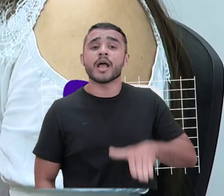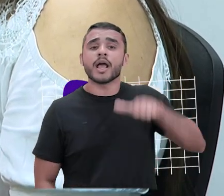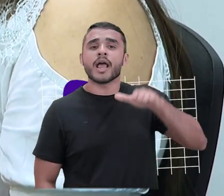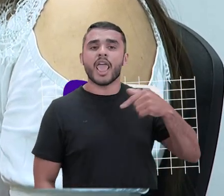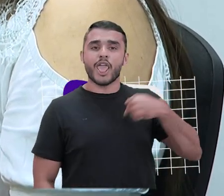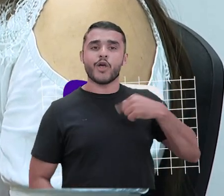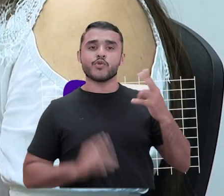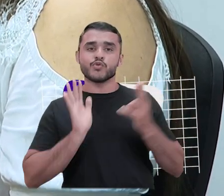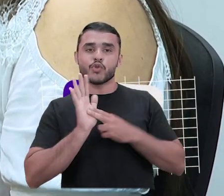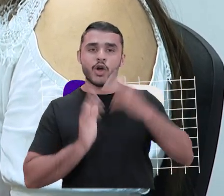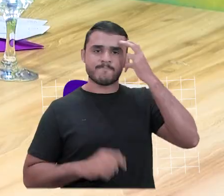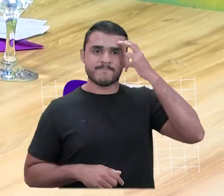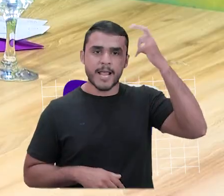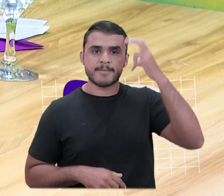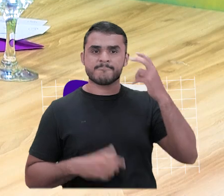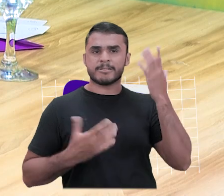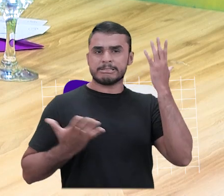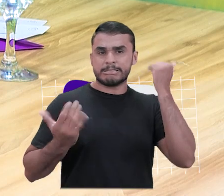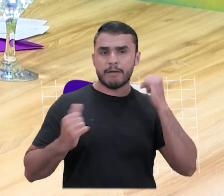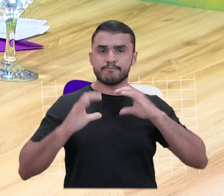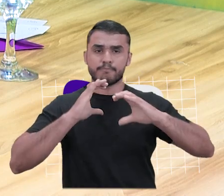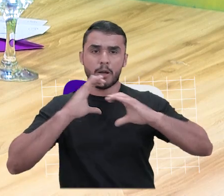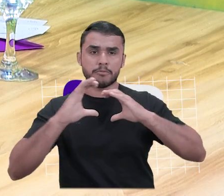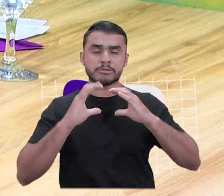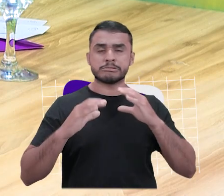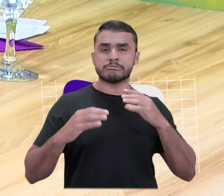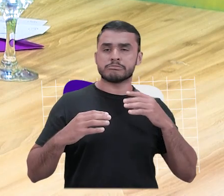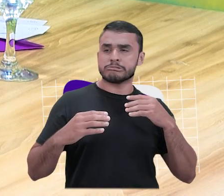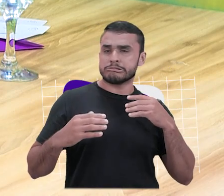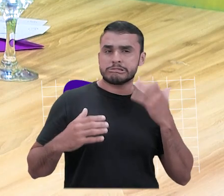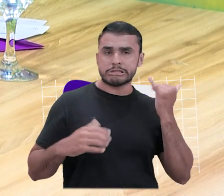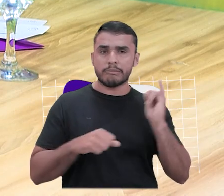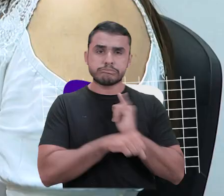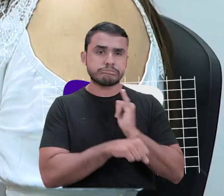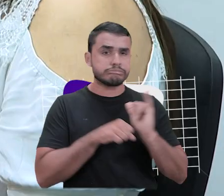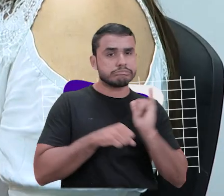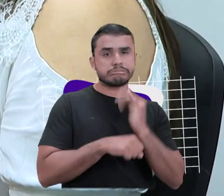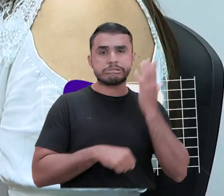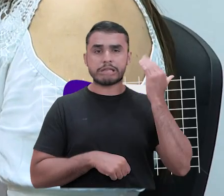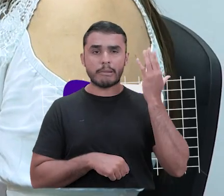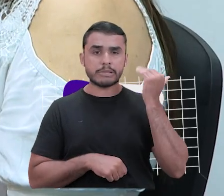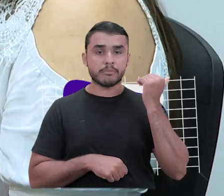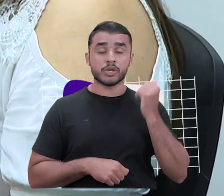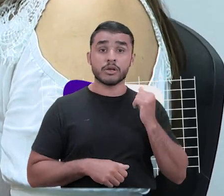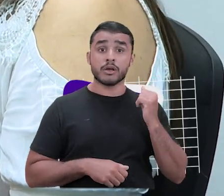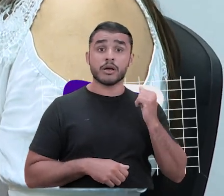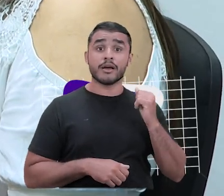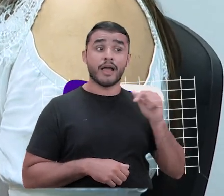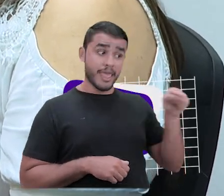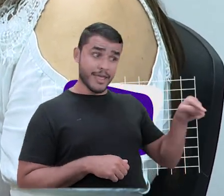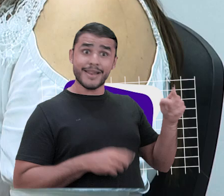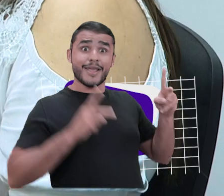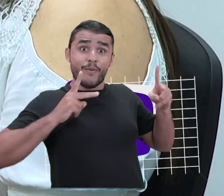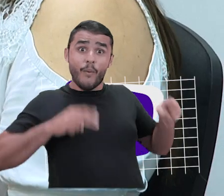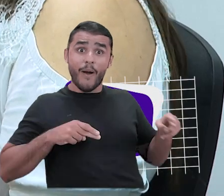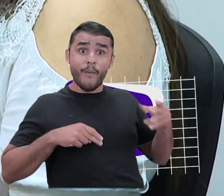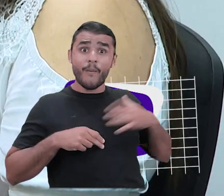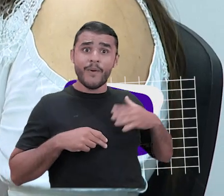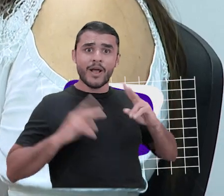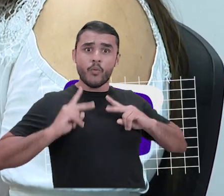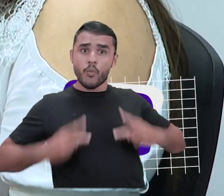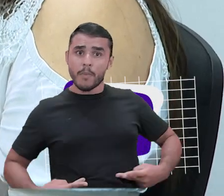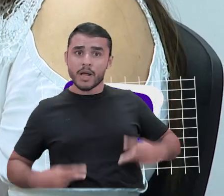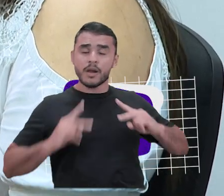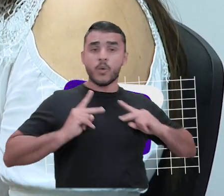que esse cara é um ser humano que nem eu. Né? Isso, por isso que eu digo, uma virada de chave é um aprendizado. Eu tive a sorte de nascer numa